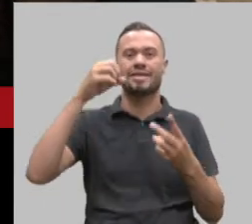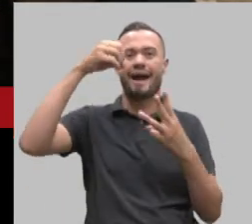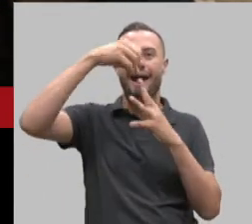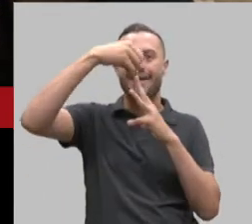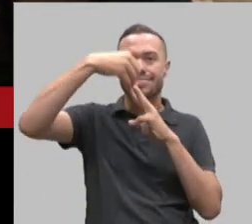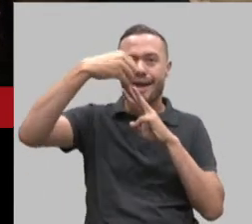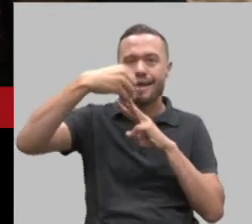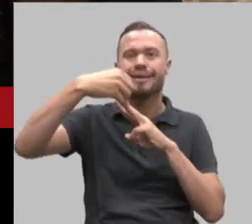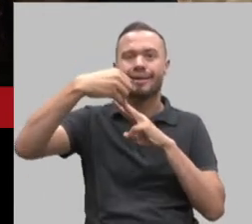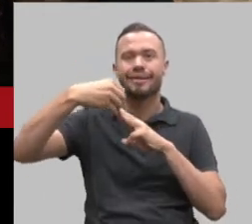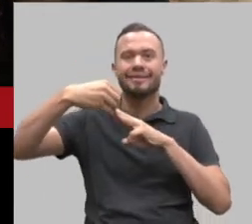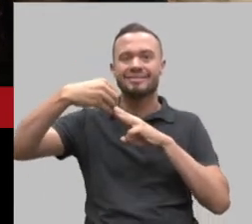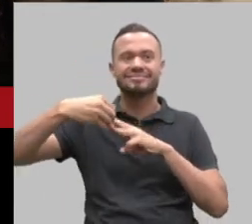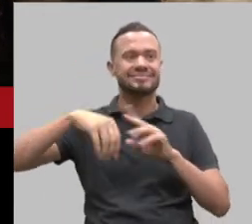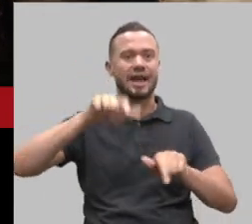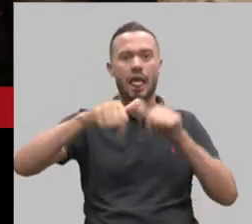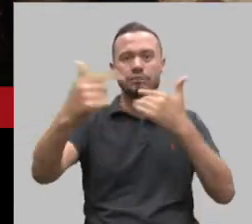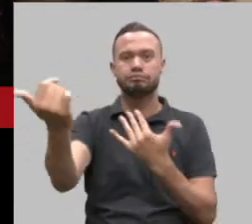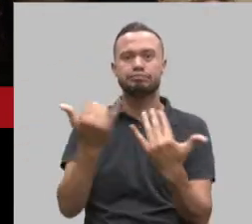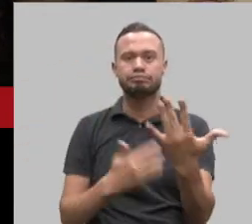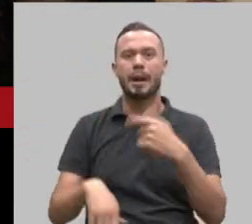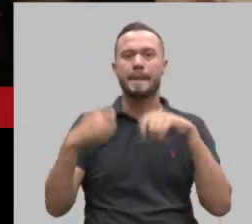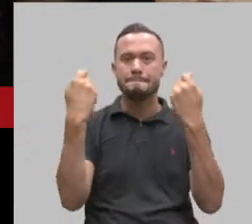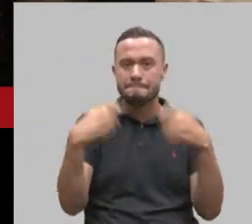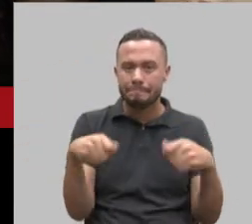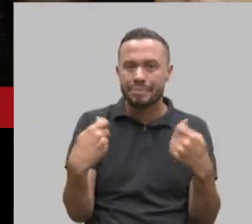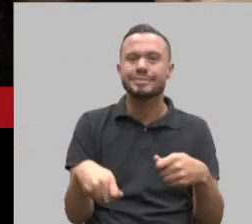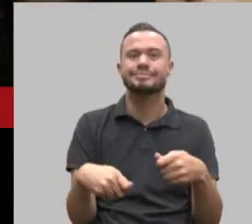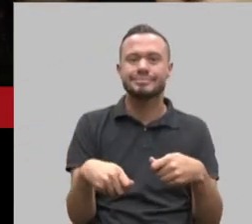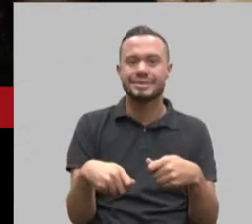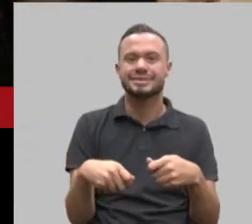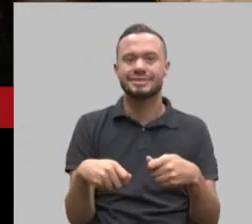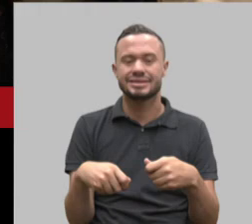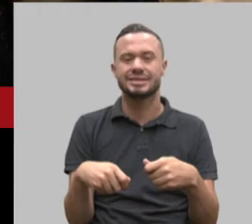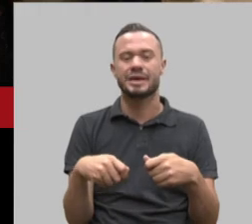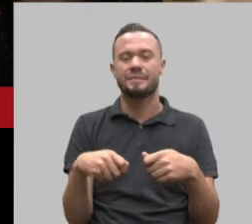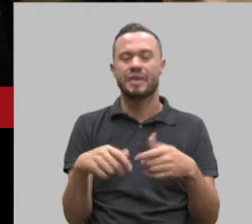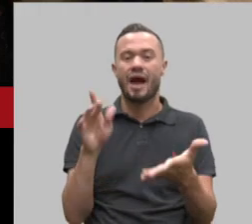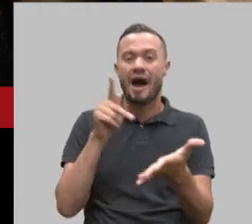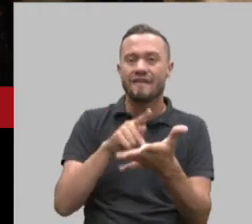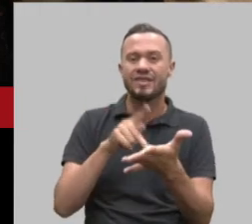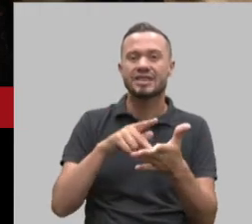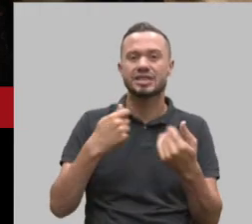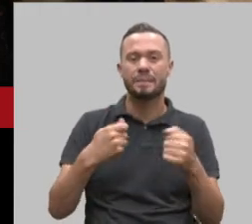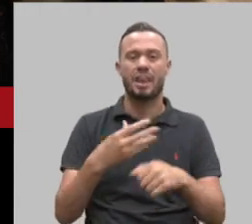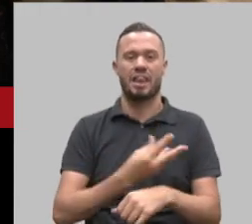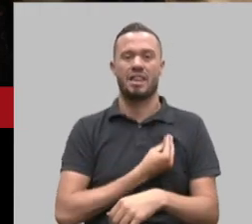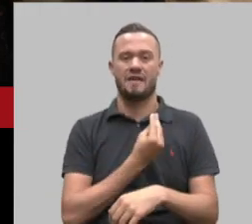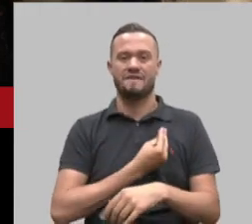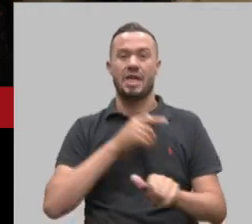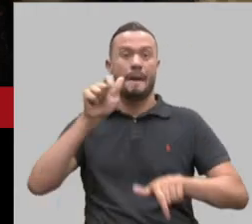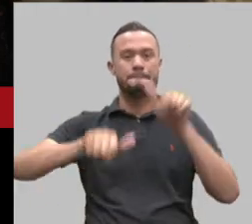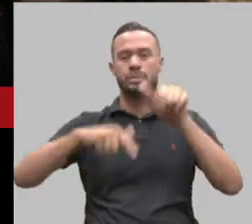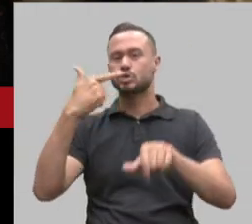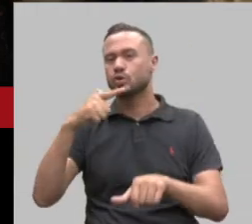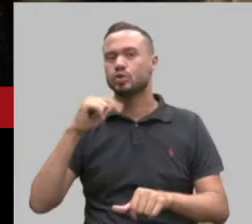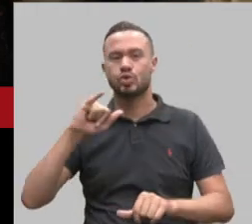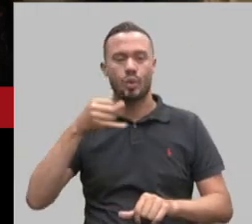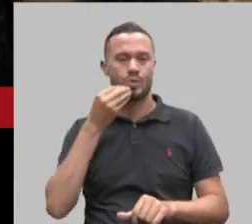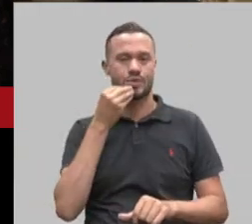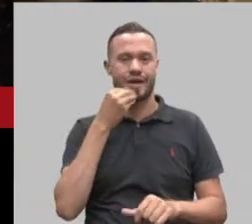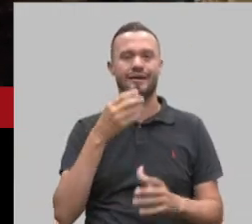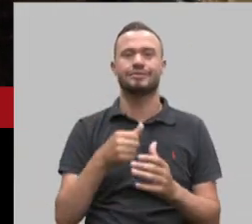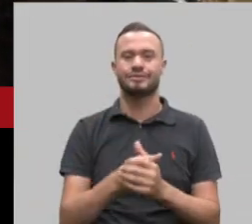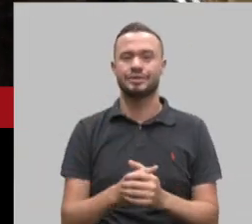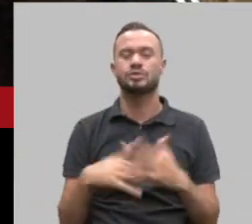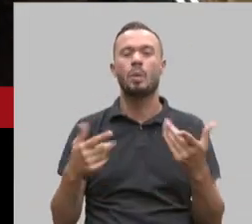abre portas para pessoas que algo que traz uma realidade de vida para pessoas que não tinham oportunidades Então por a